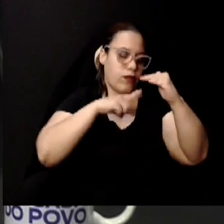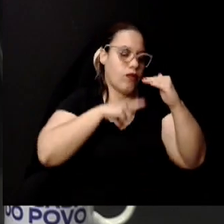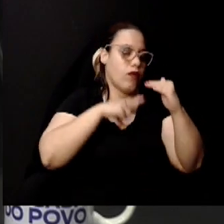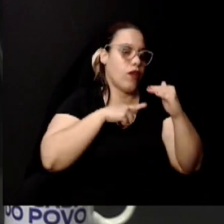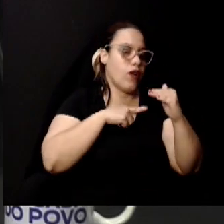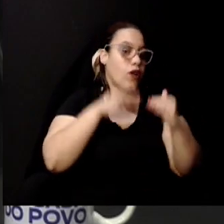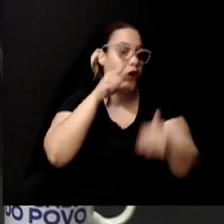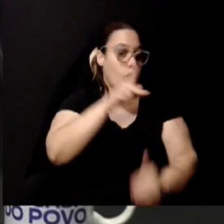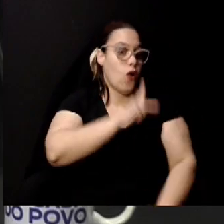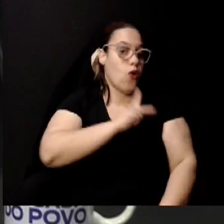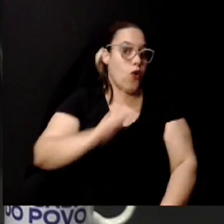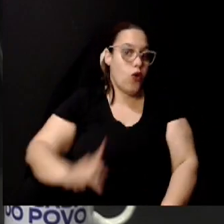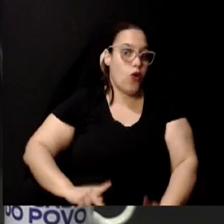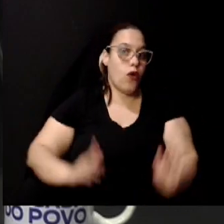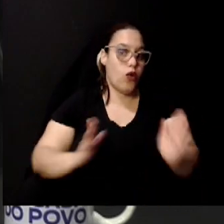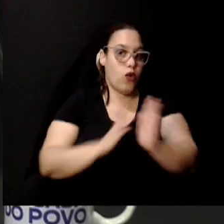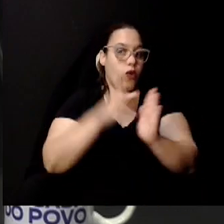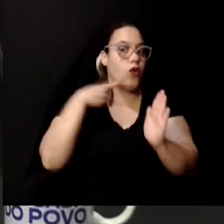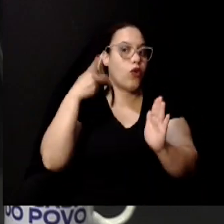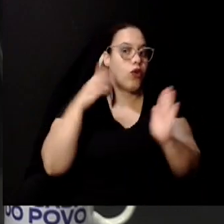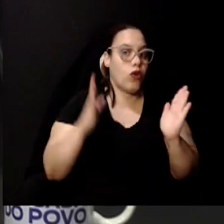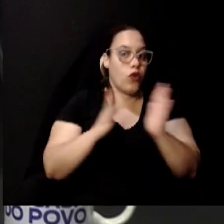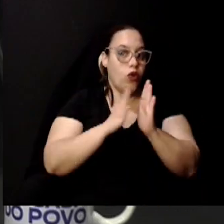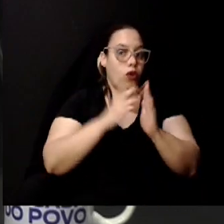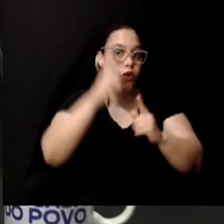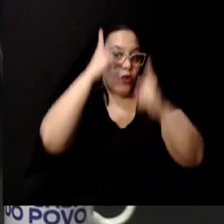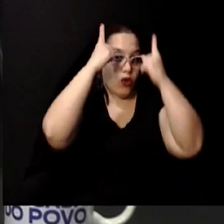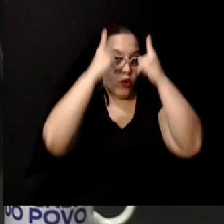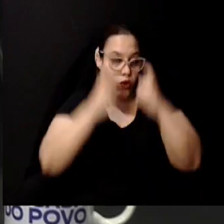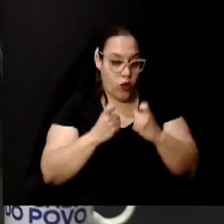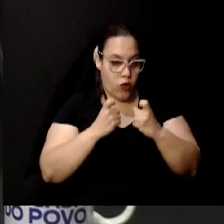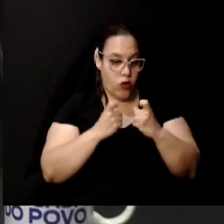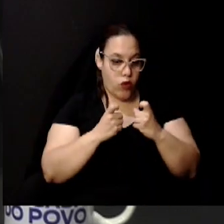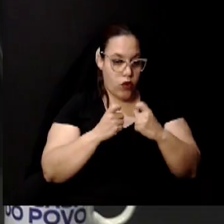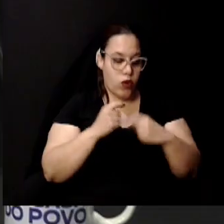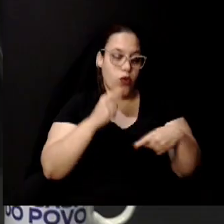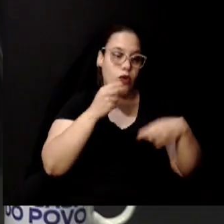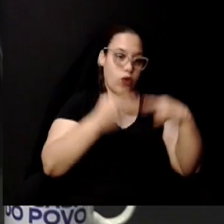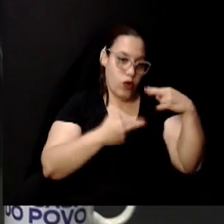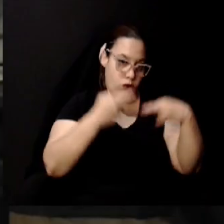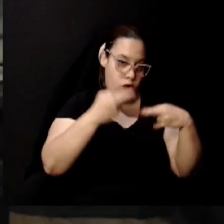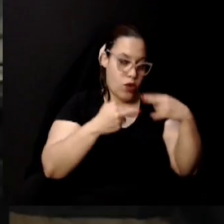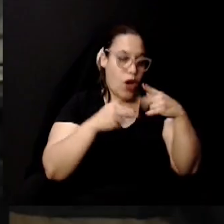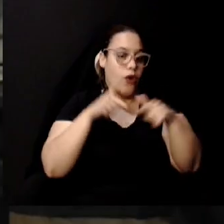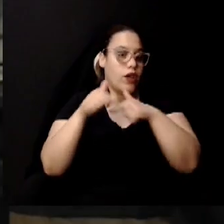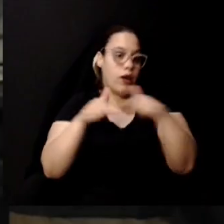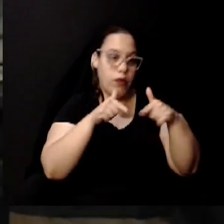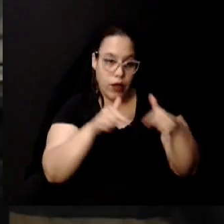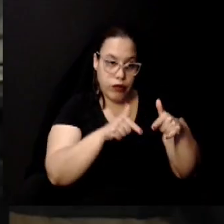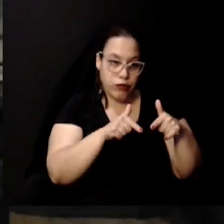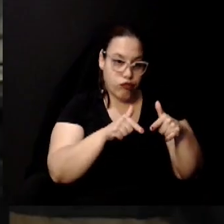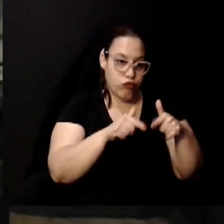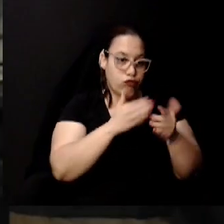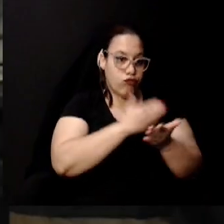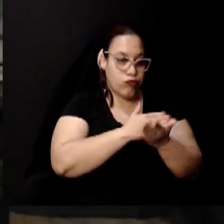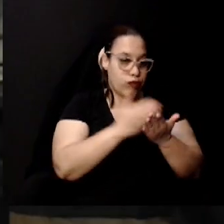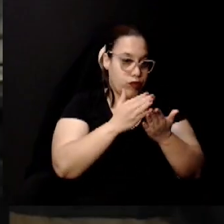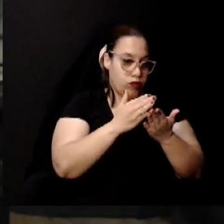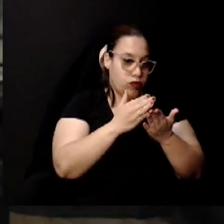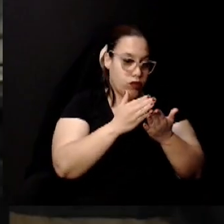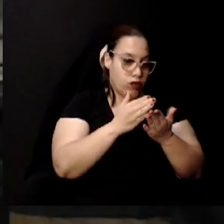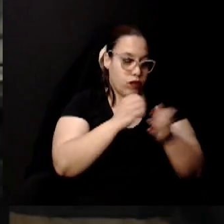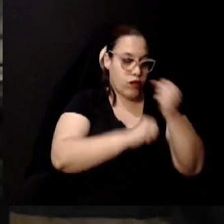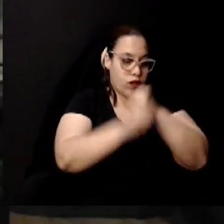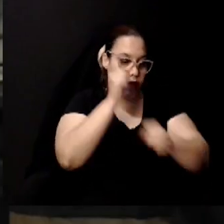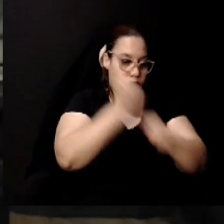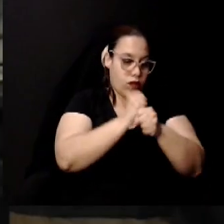Frente Parlamentar de Enfrentamento às Violências relacionadas ao trabalho, que começou no ano passado, já